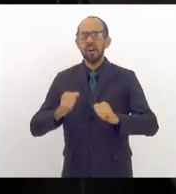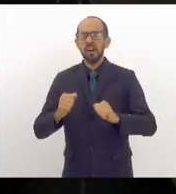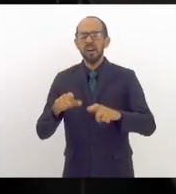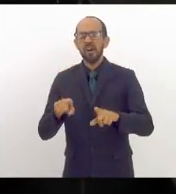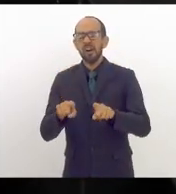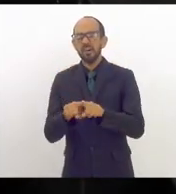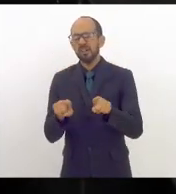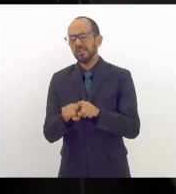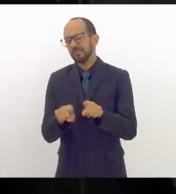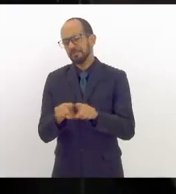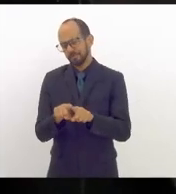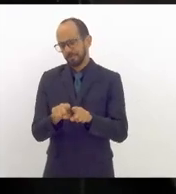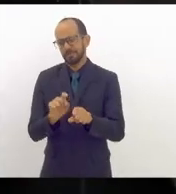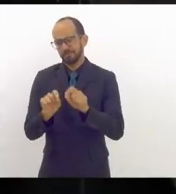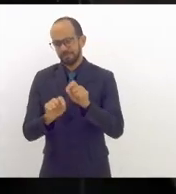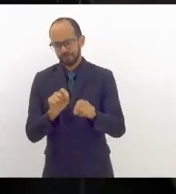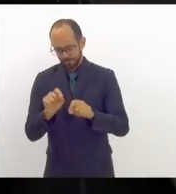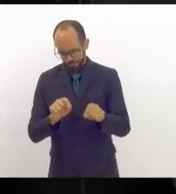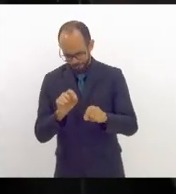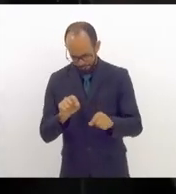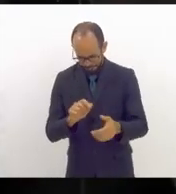de alguma maneira